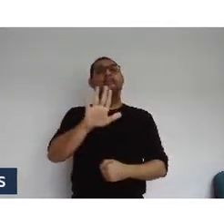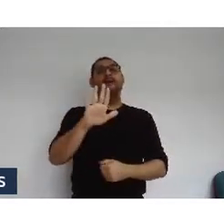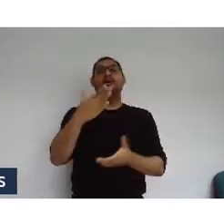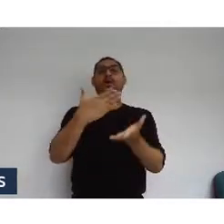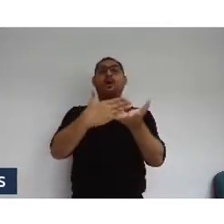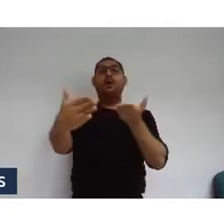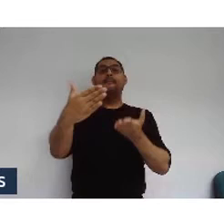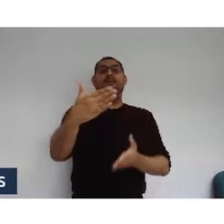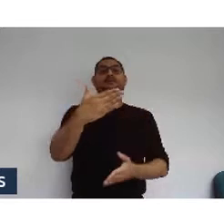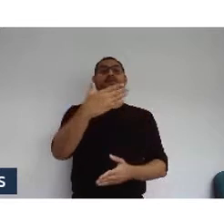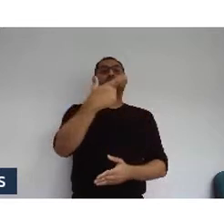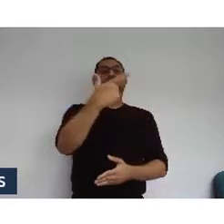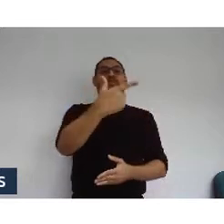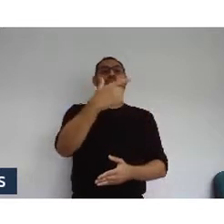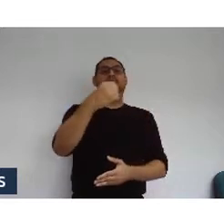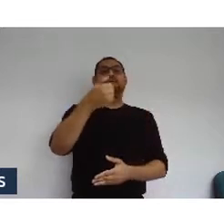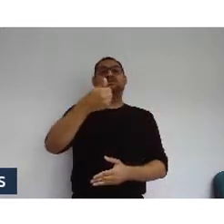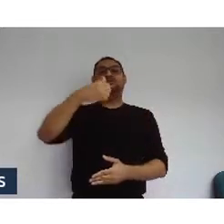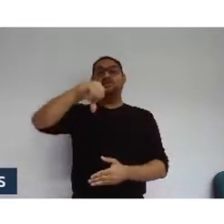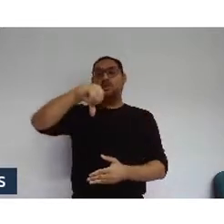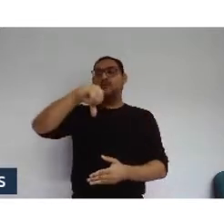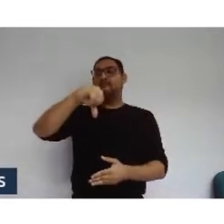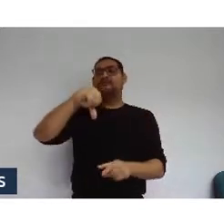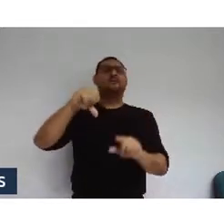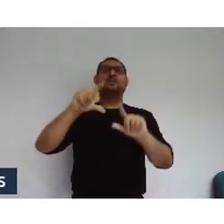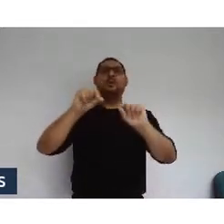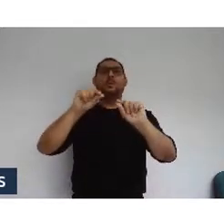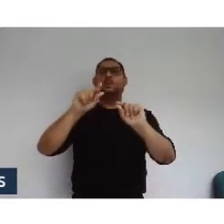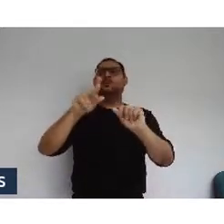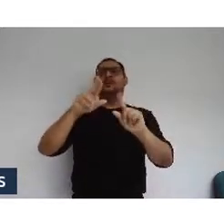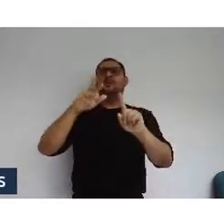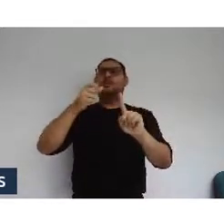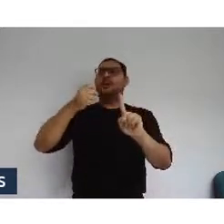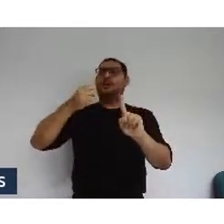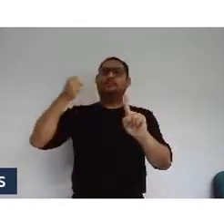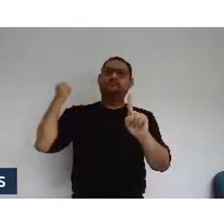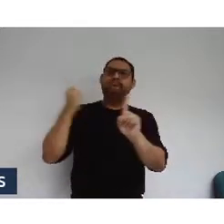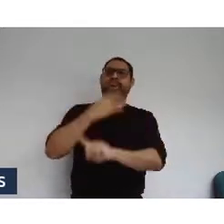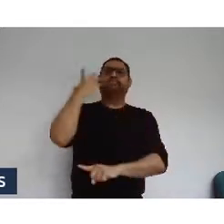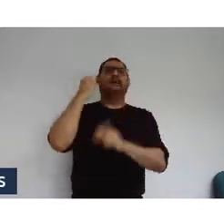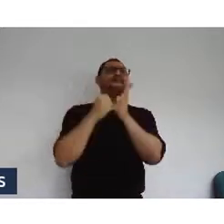há o que eu estou chamando aqui de uma explosão dessa tradição de estudos.